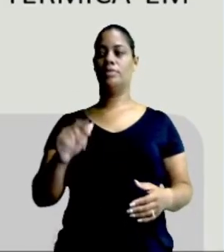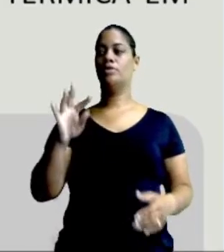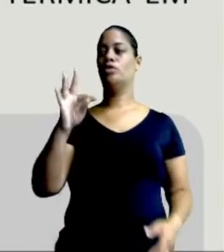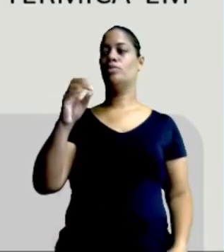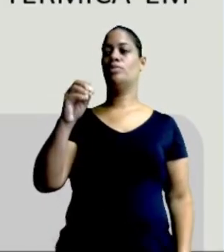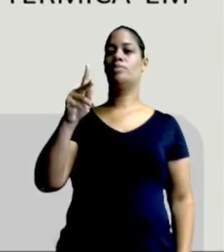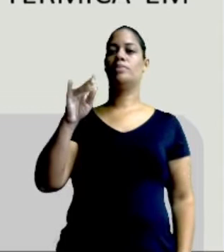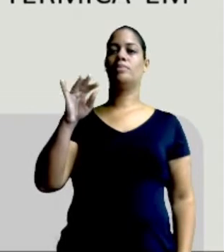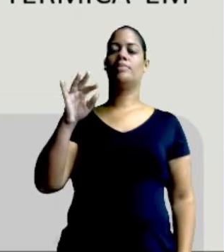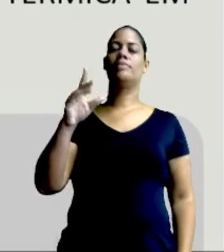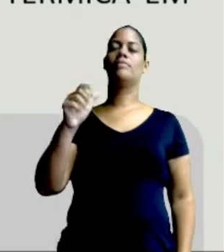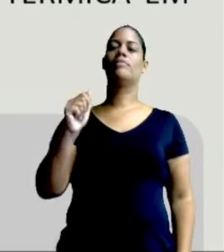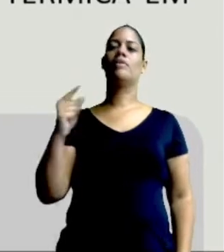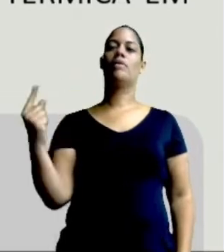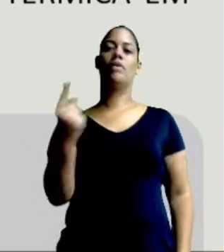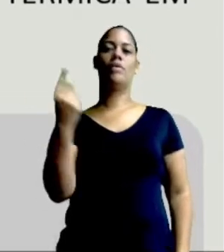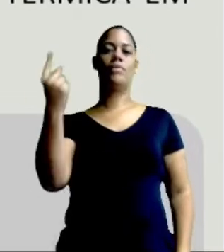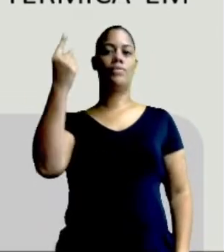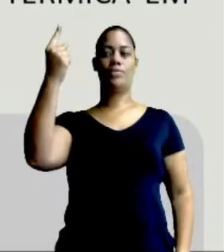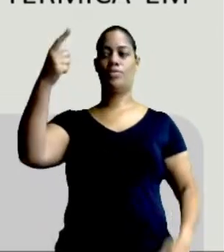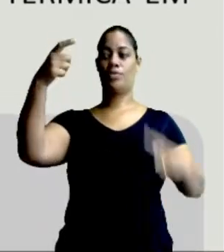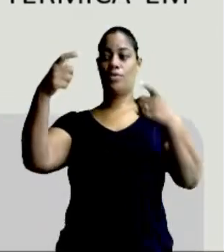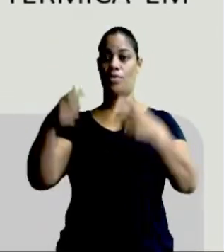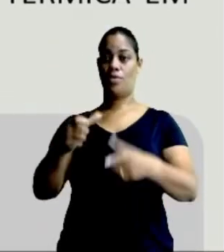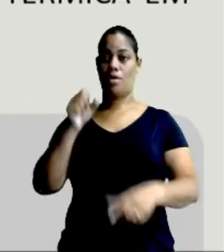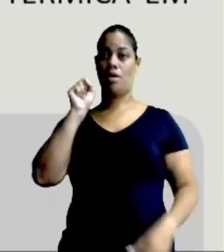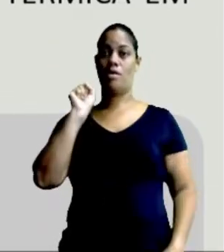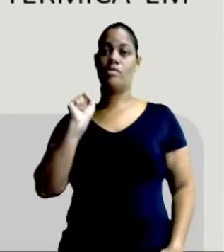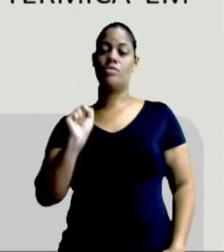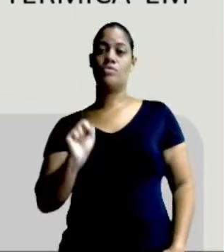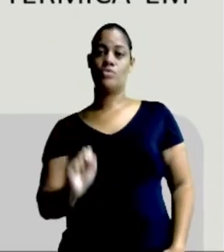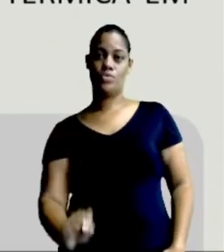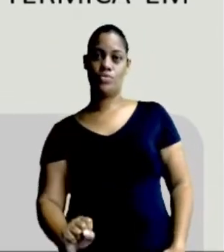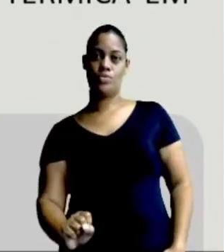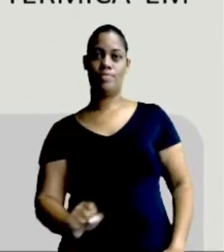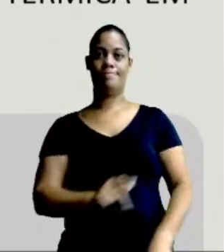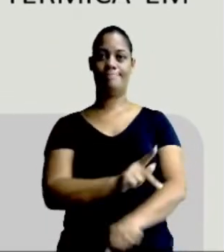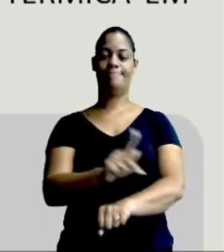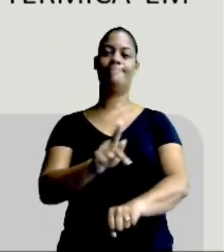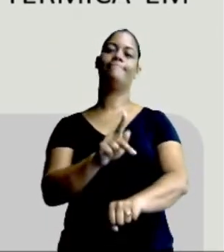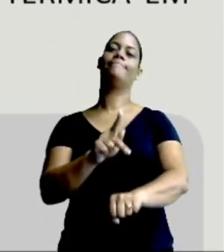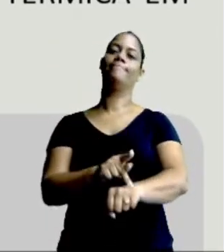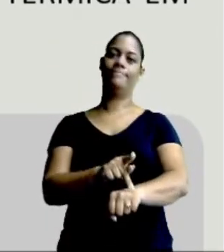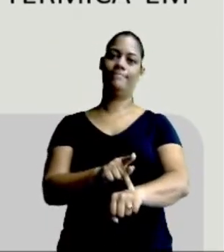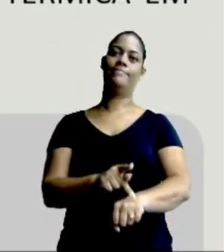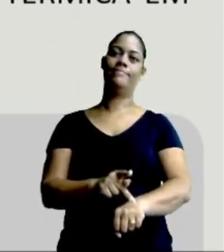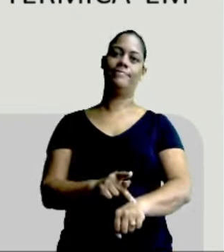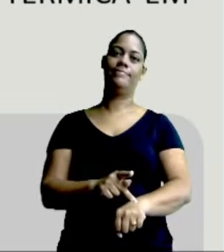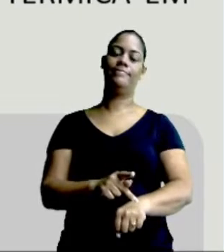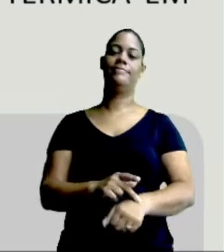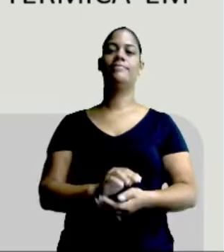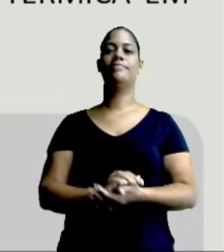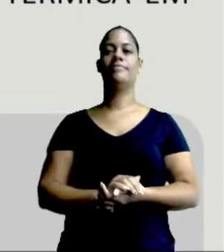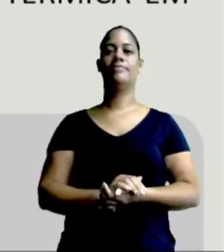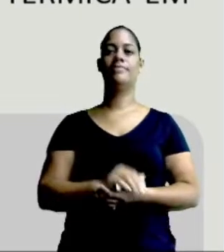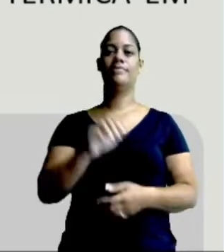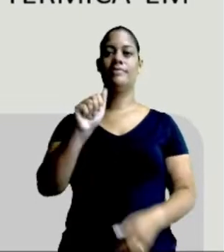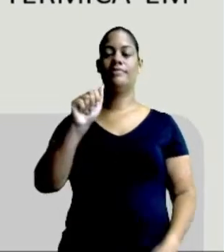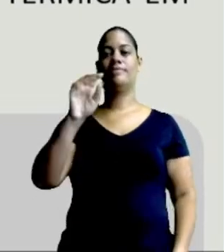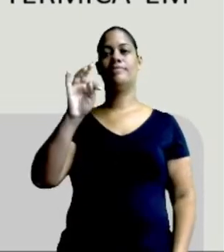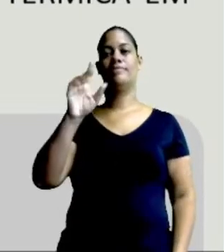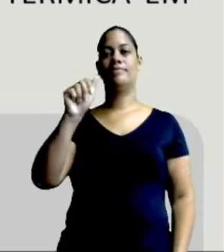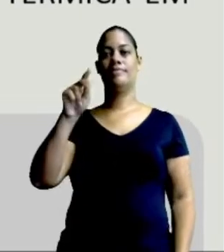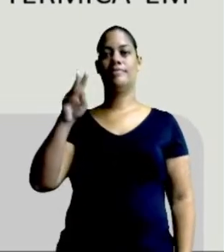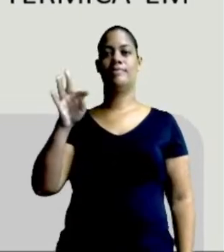altitude. E aí ele abrange a região sudeste do nosso país e tem a influência da massa tropical